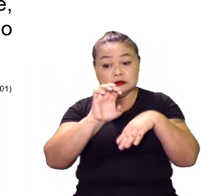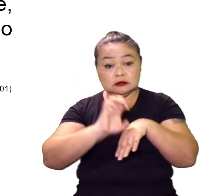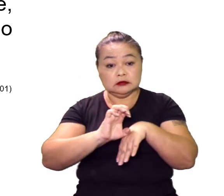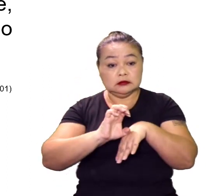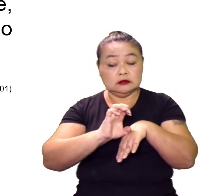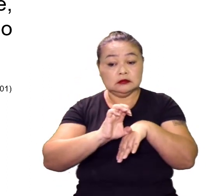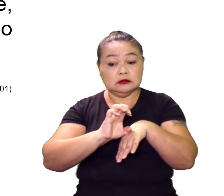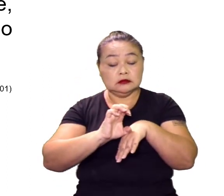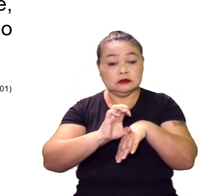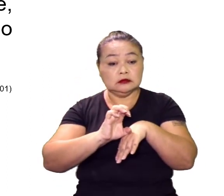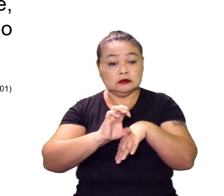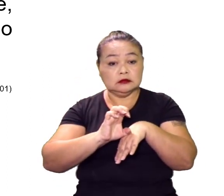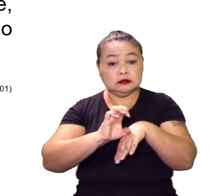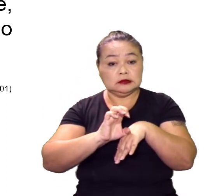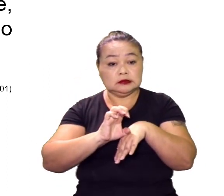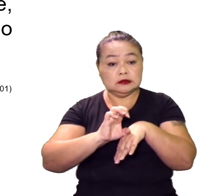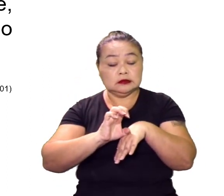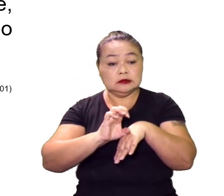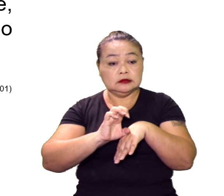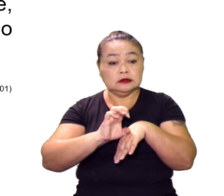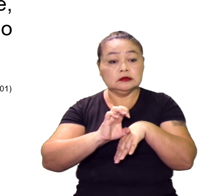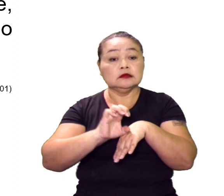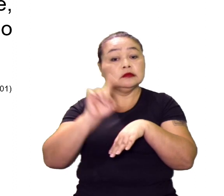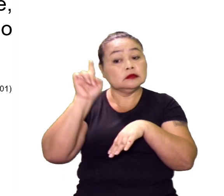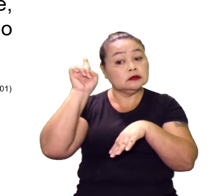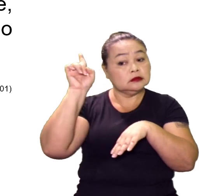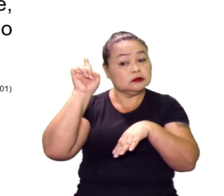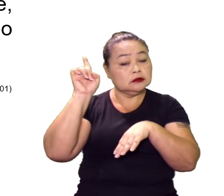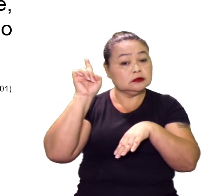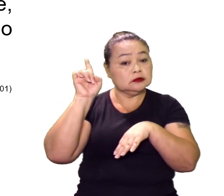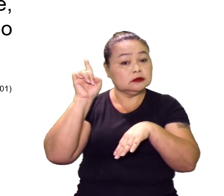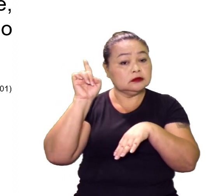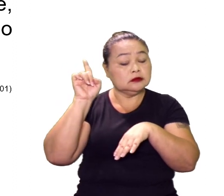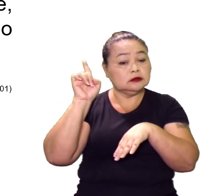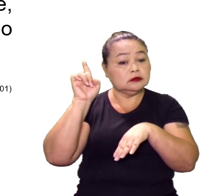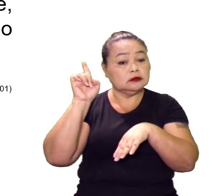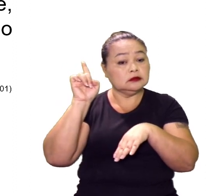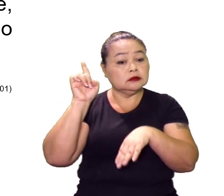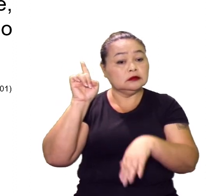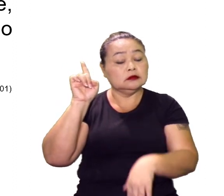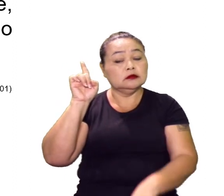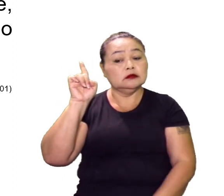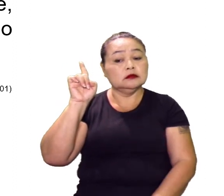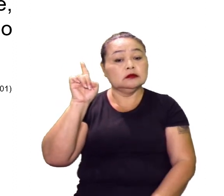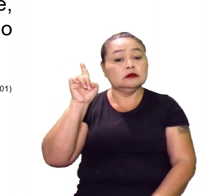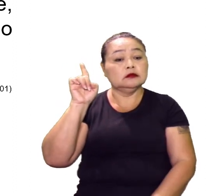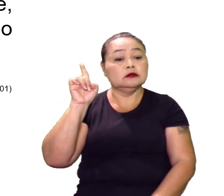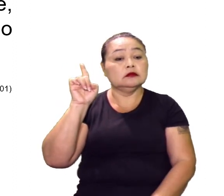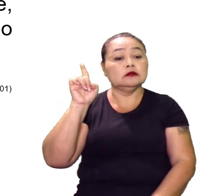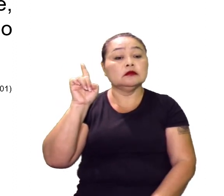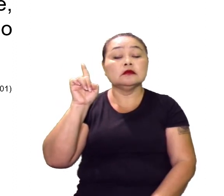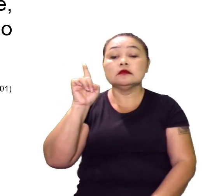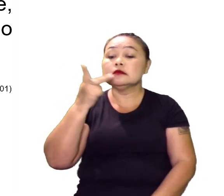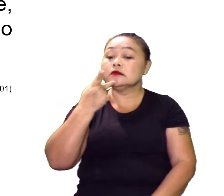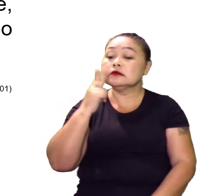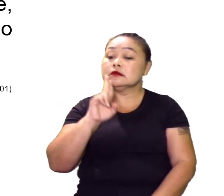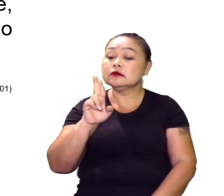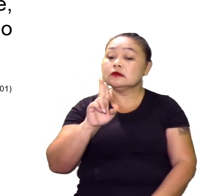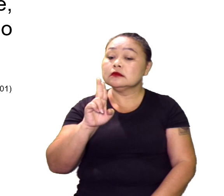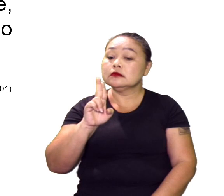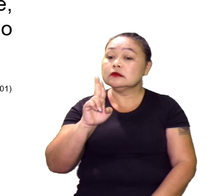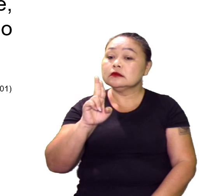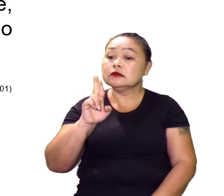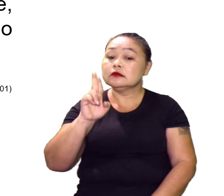estado de Rondônia. Nessa chapada da Serra dos Pacás Novos, a gente tem que citar o